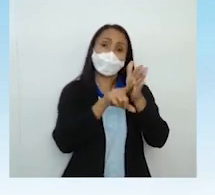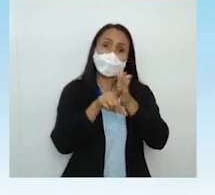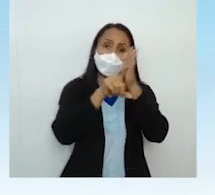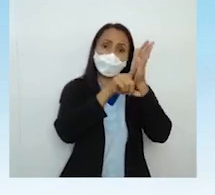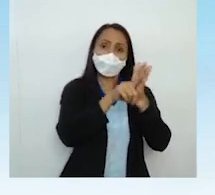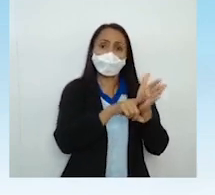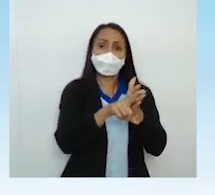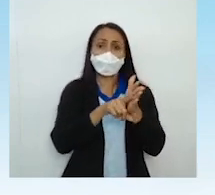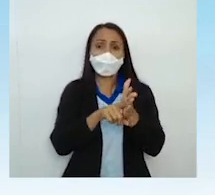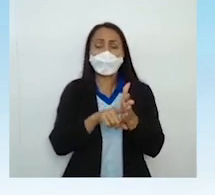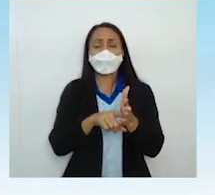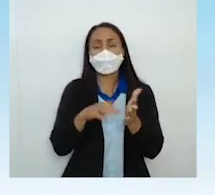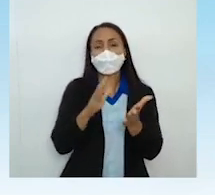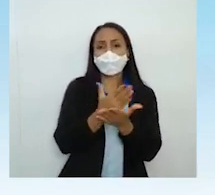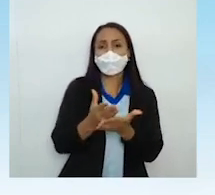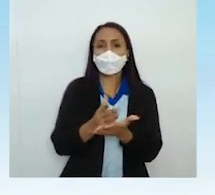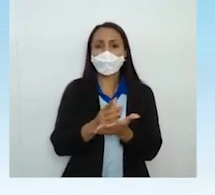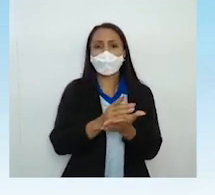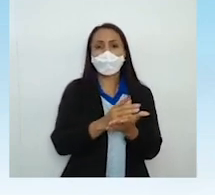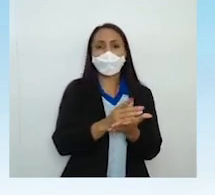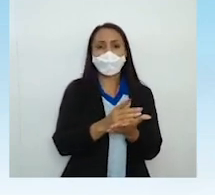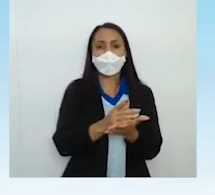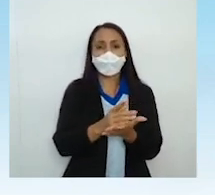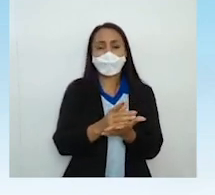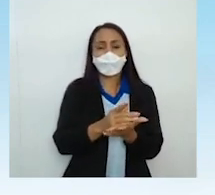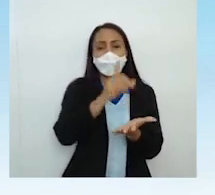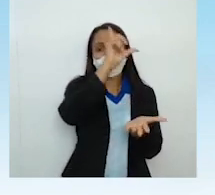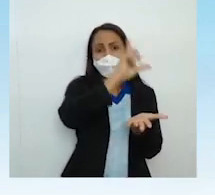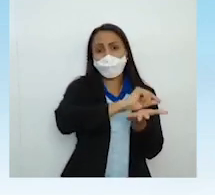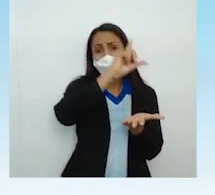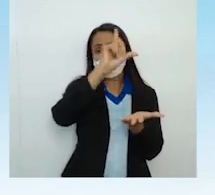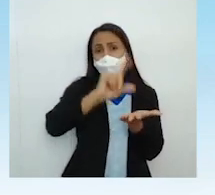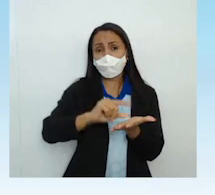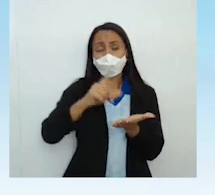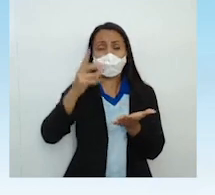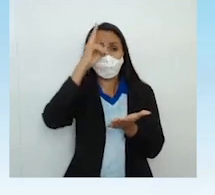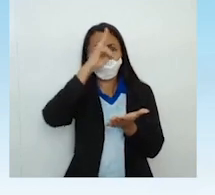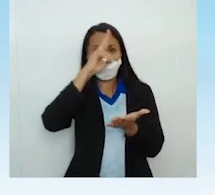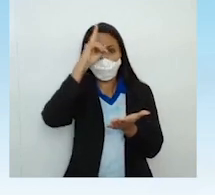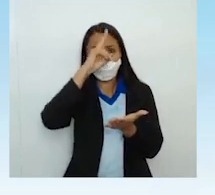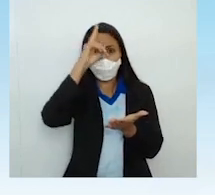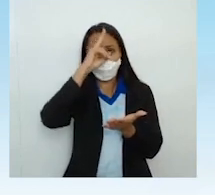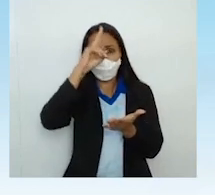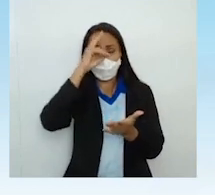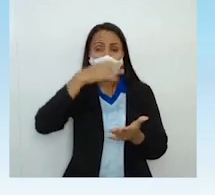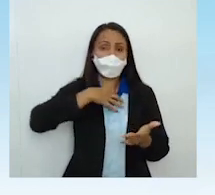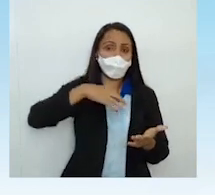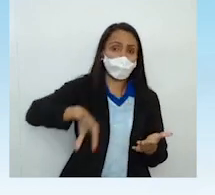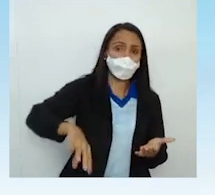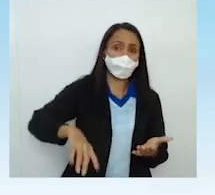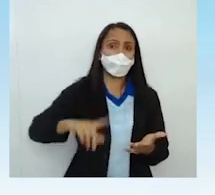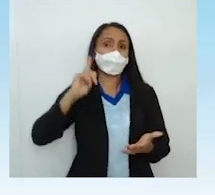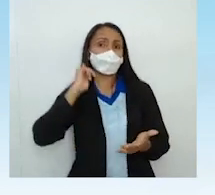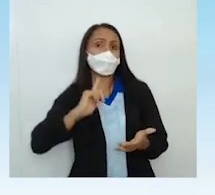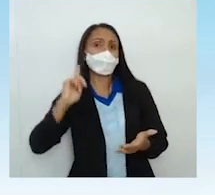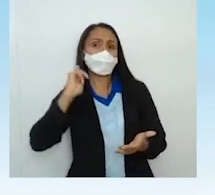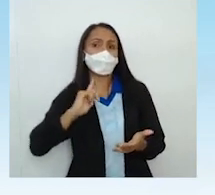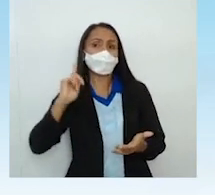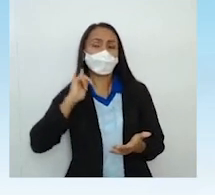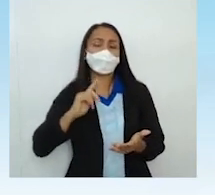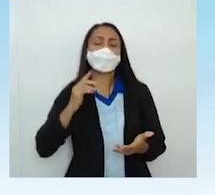alguns artigos de historiadores pernambucanos, mineiros, baianos e tal, e eles lidam de forma